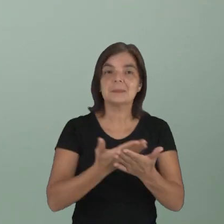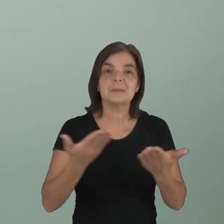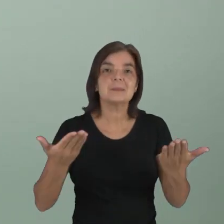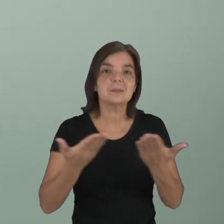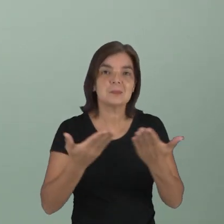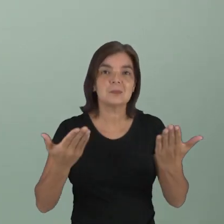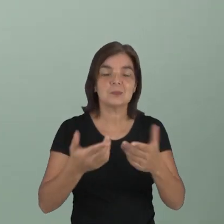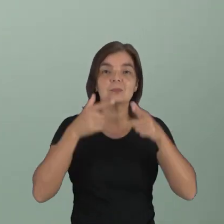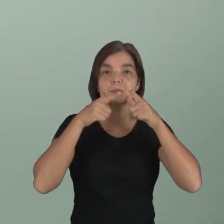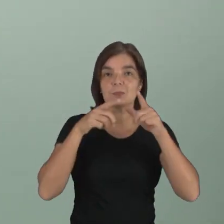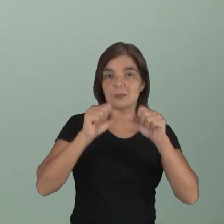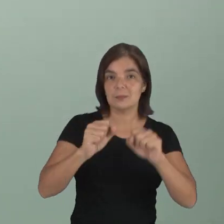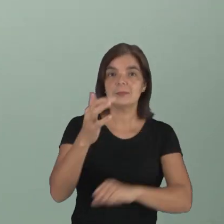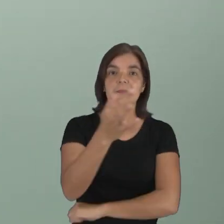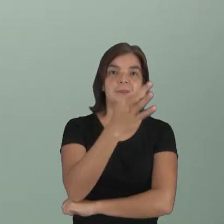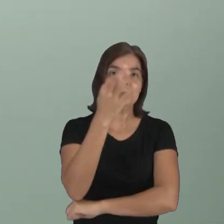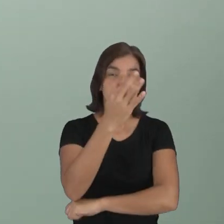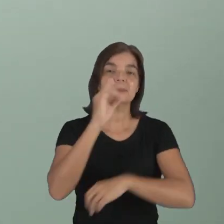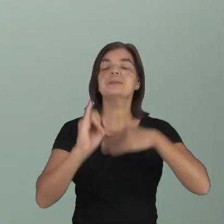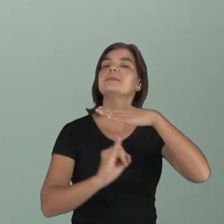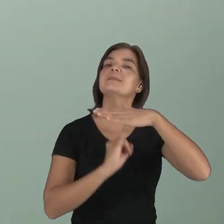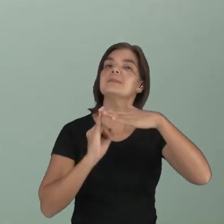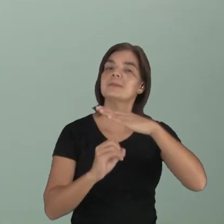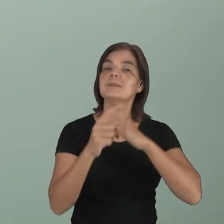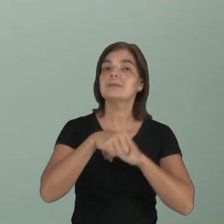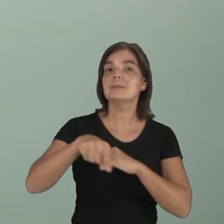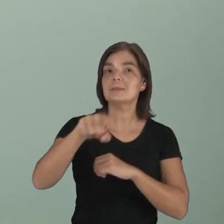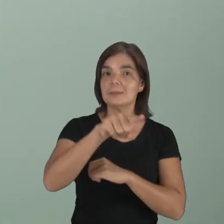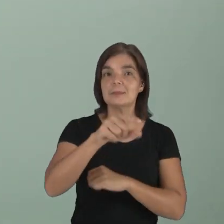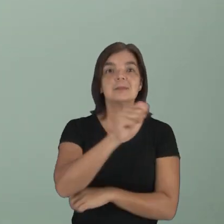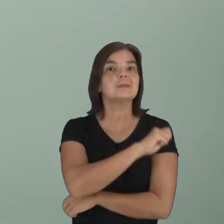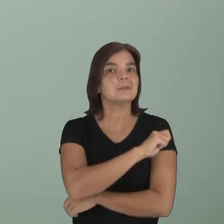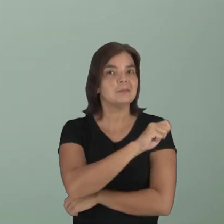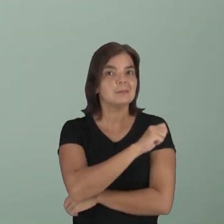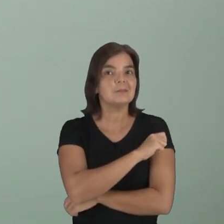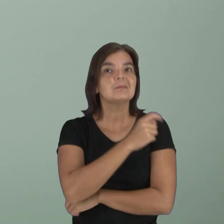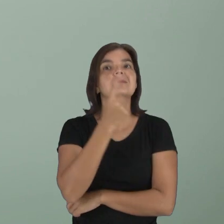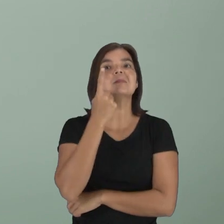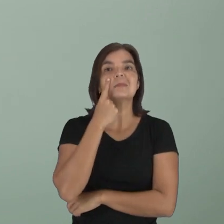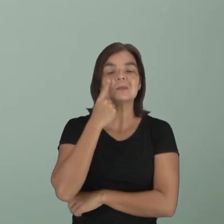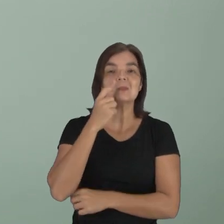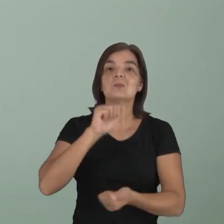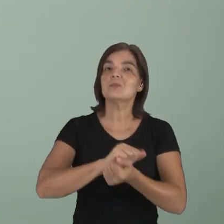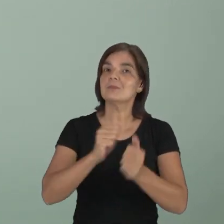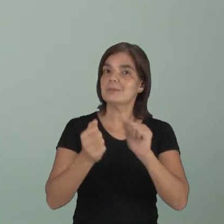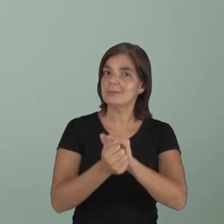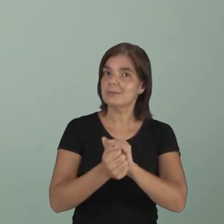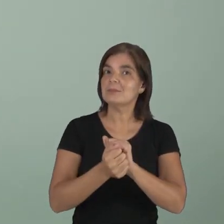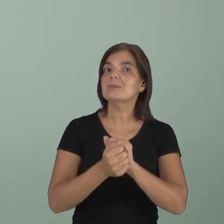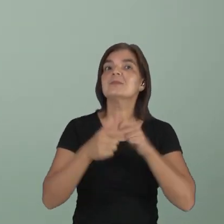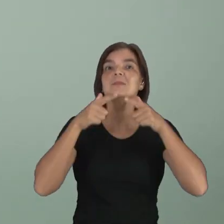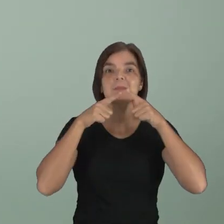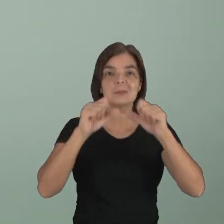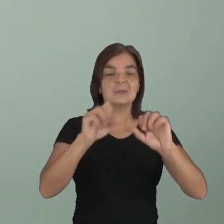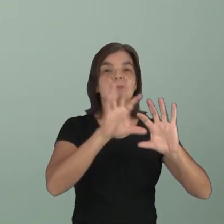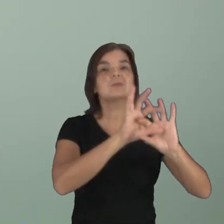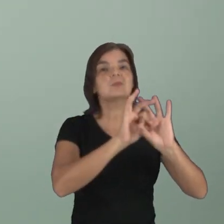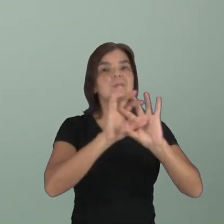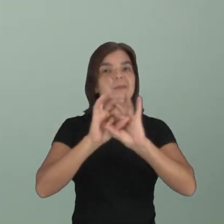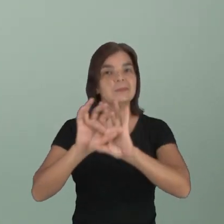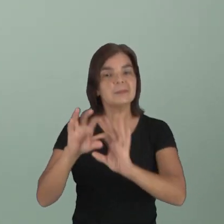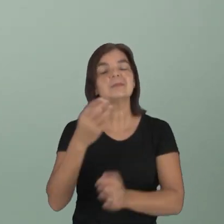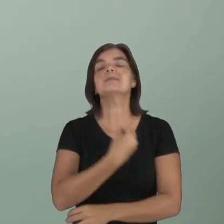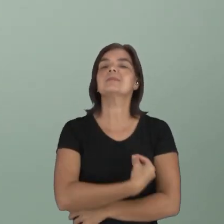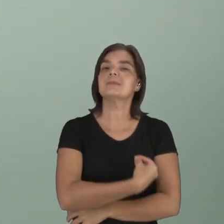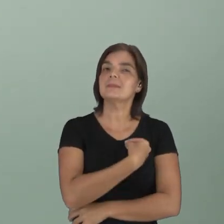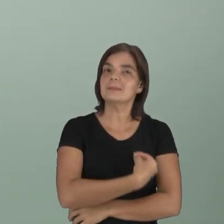de hoje sobre linguagem formal e informal e vocês, alunos, adequem a linguagem de vocês ao contexto em que